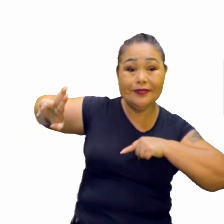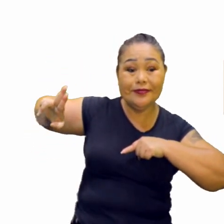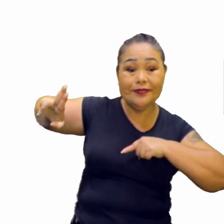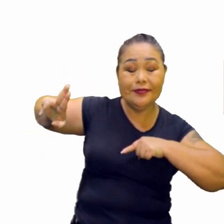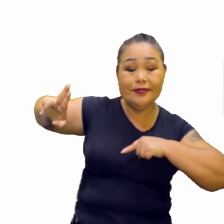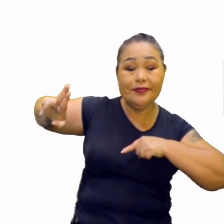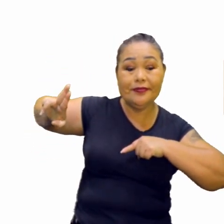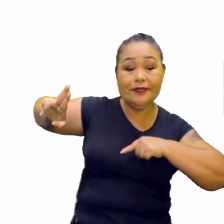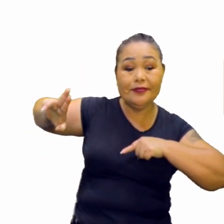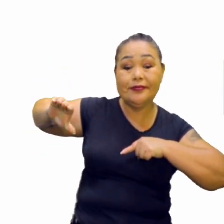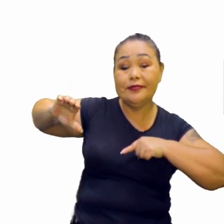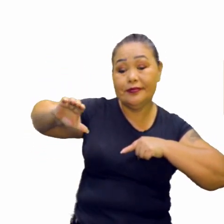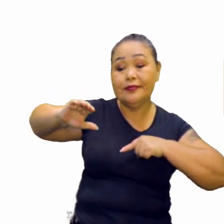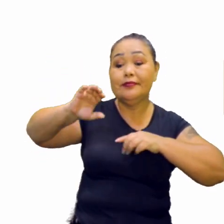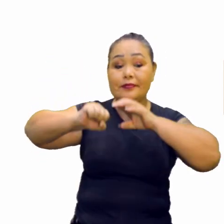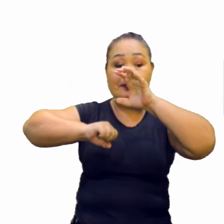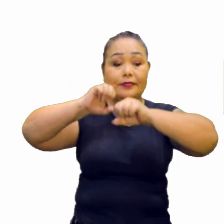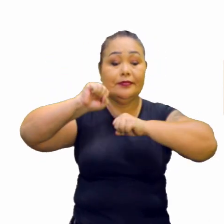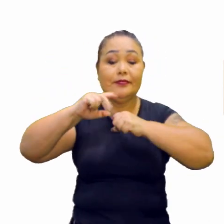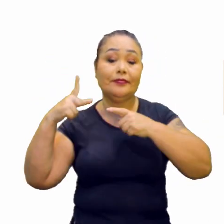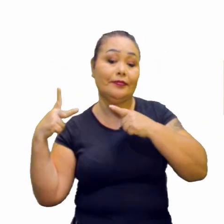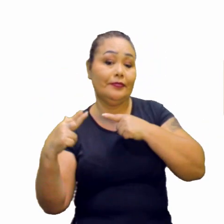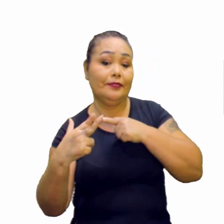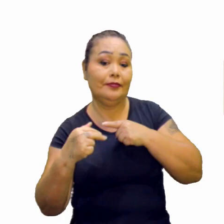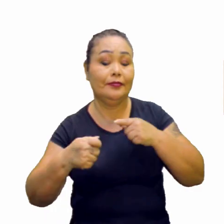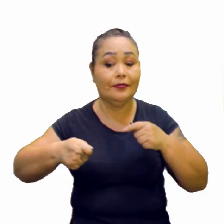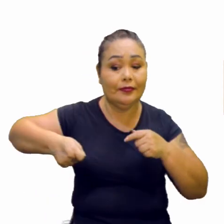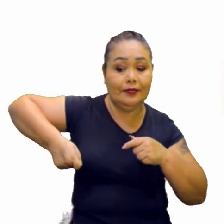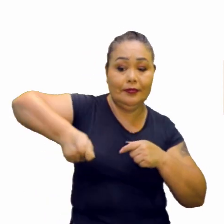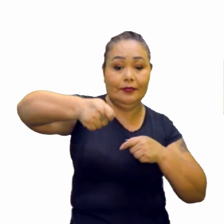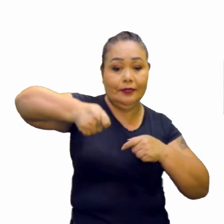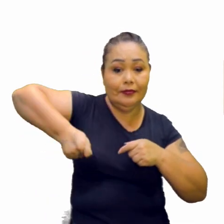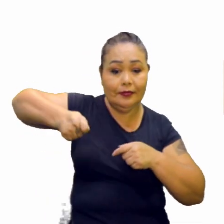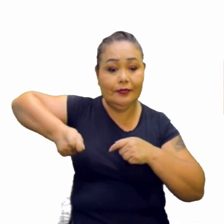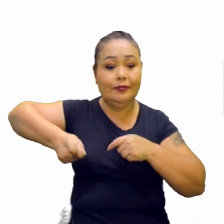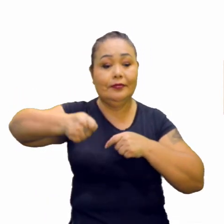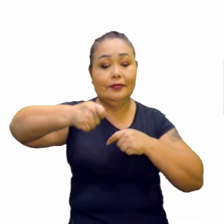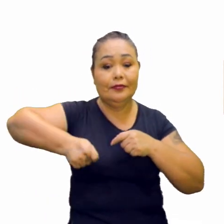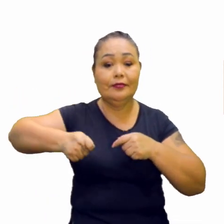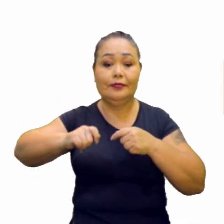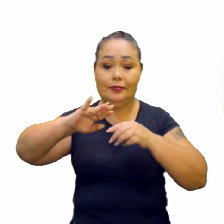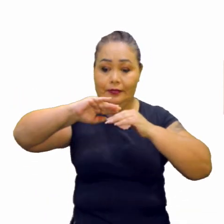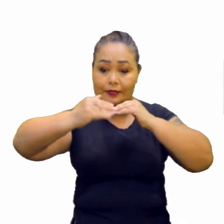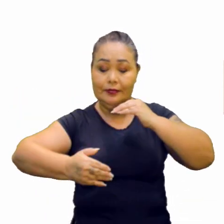Escadas, tesouras, serrotes acoplados com hastes metálicas,